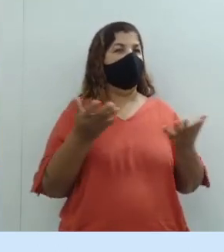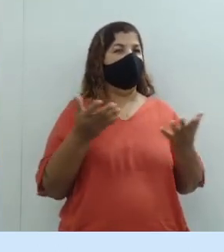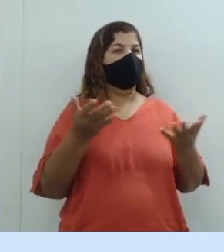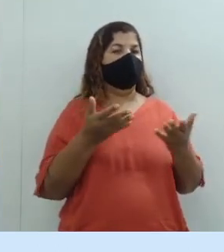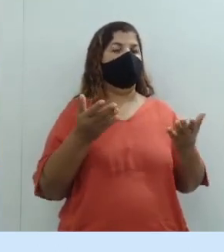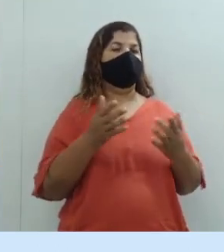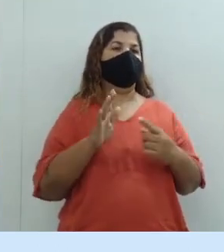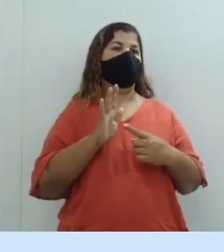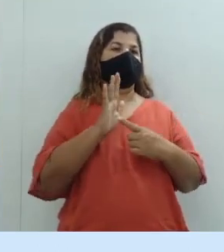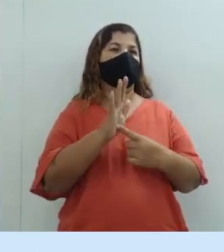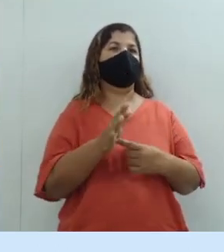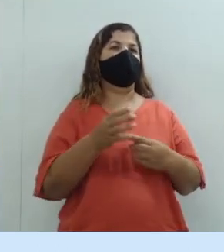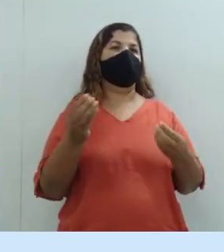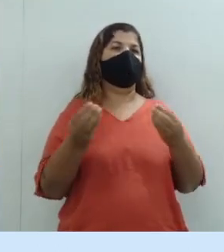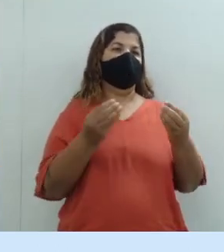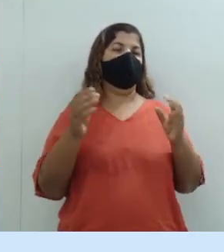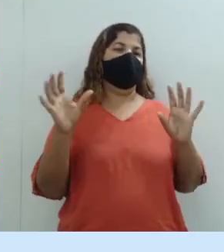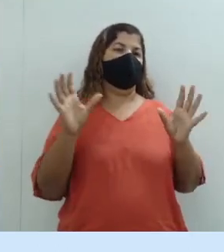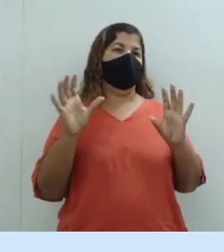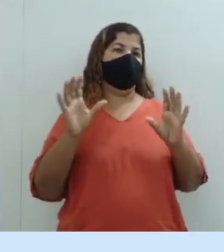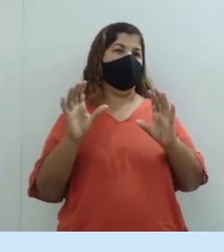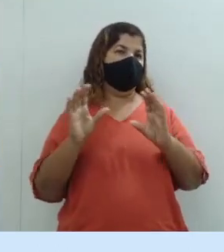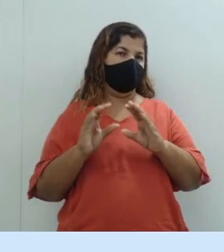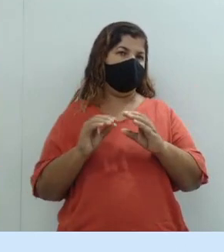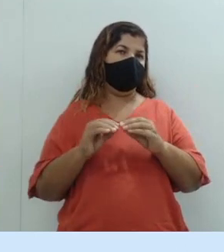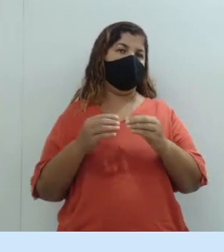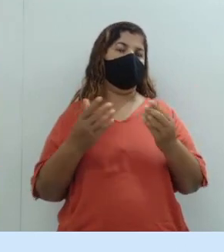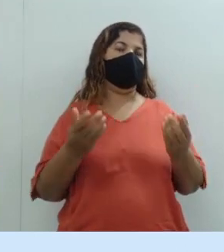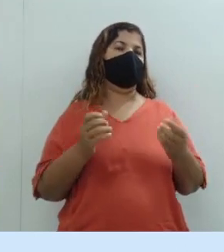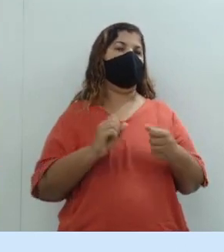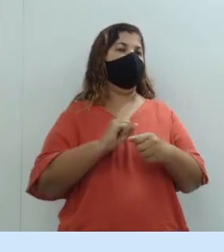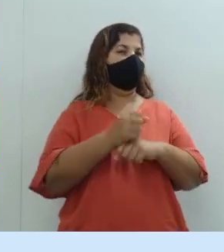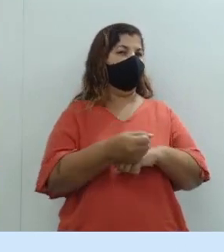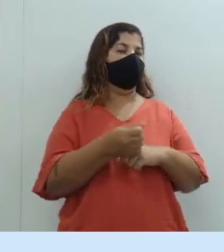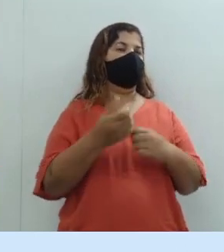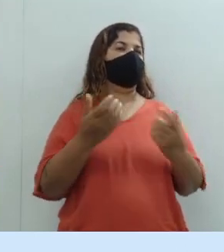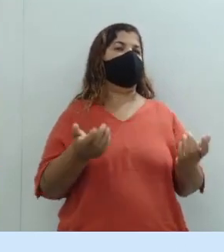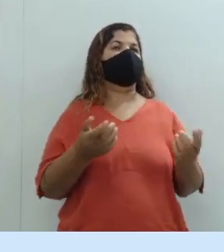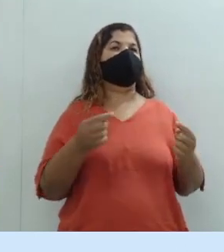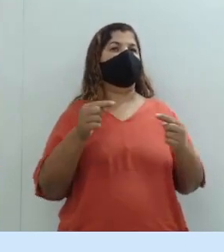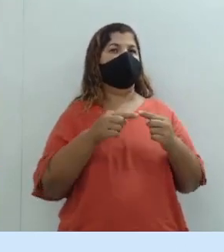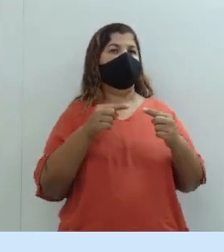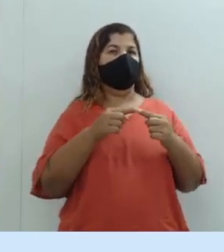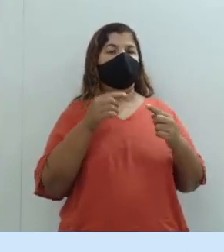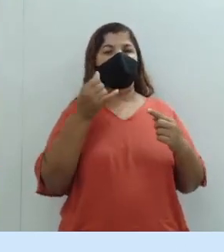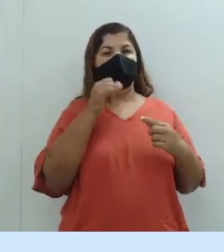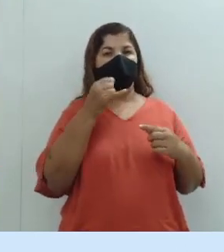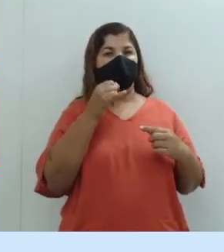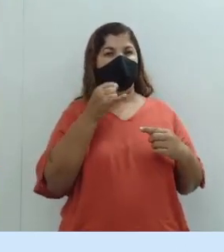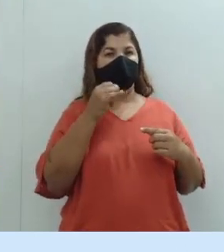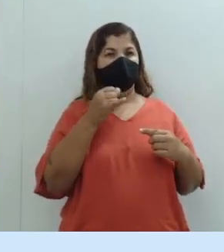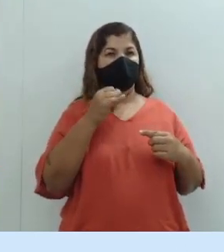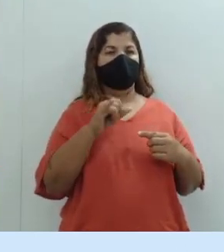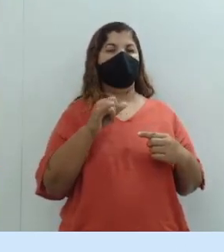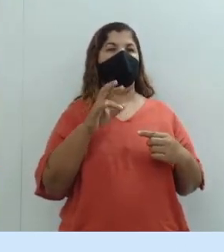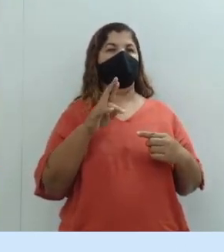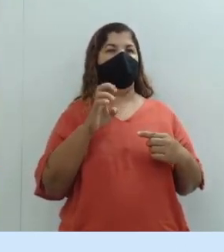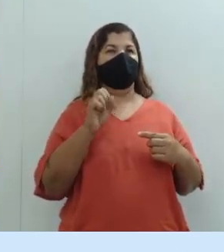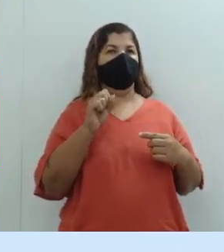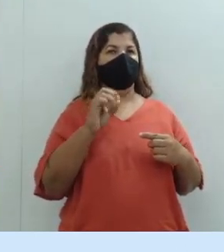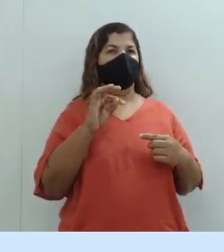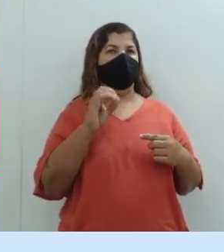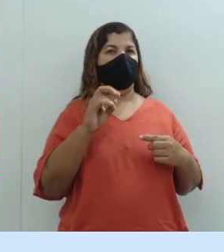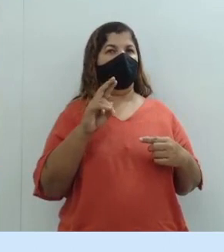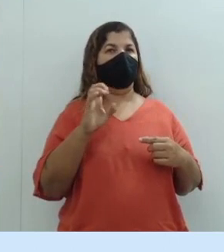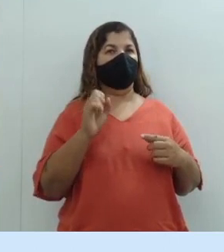também como calcular a resistência equivalente, né, de resistores associados